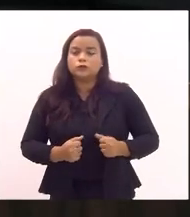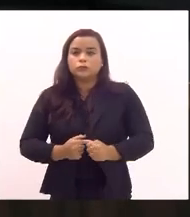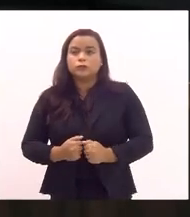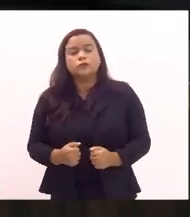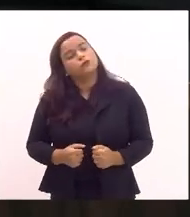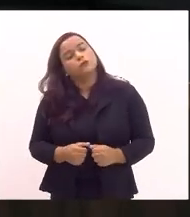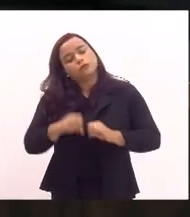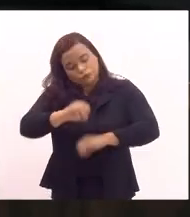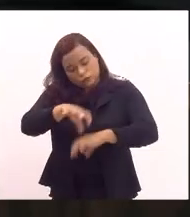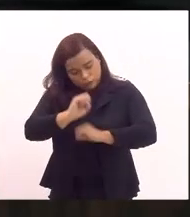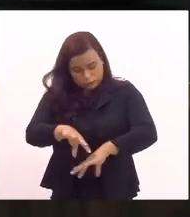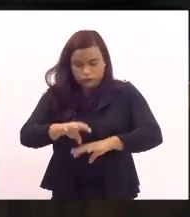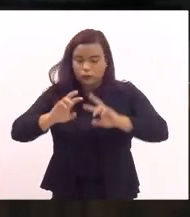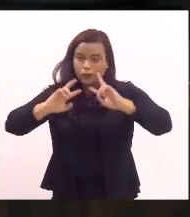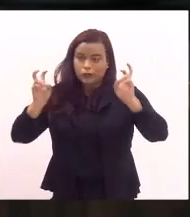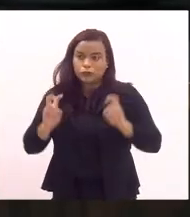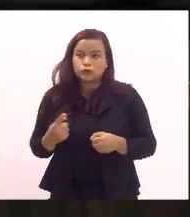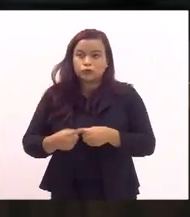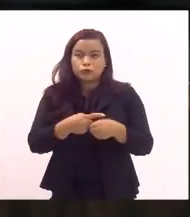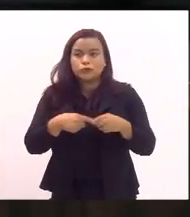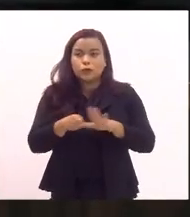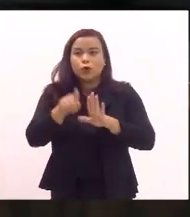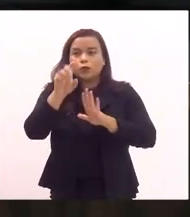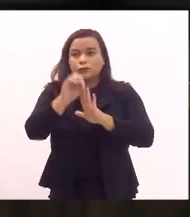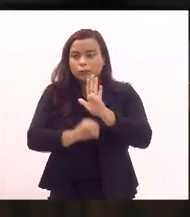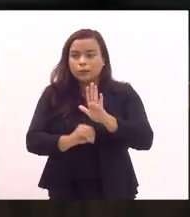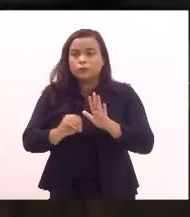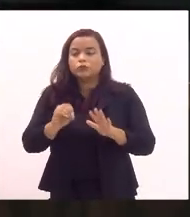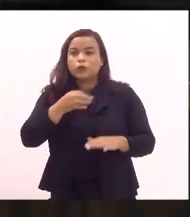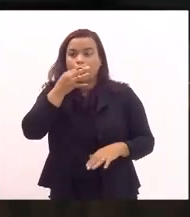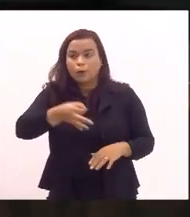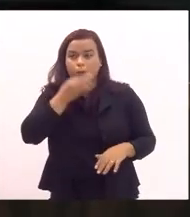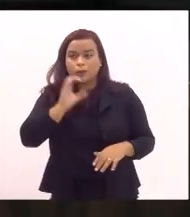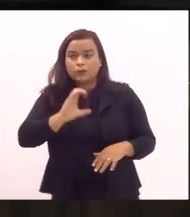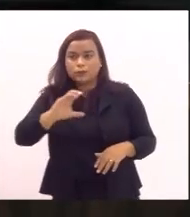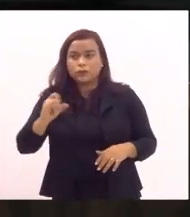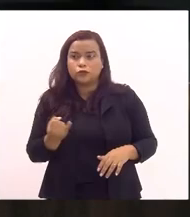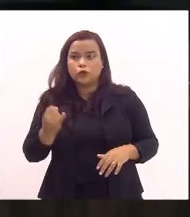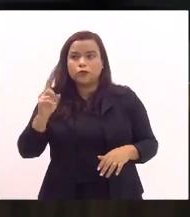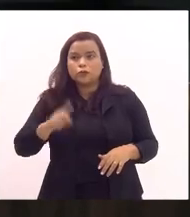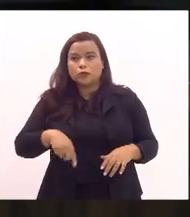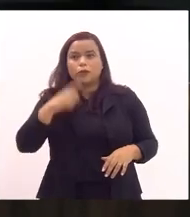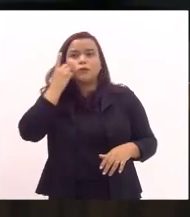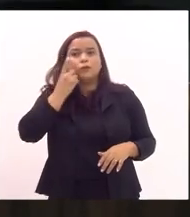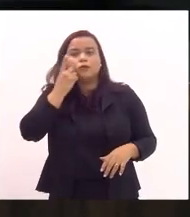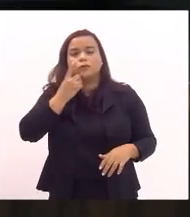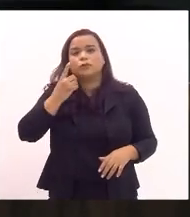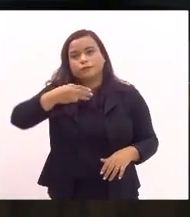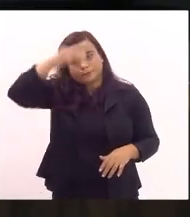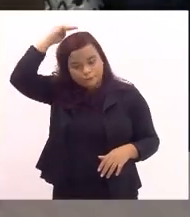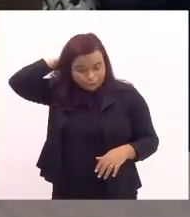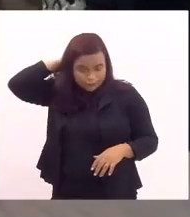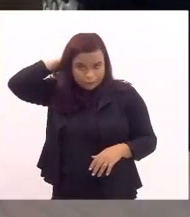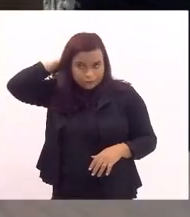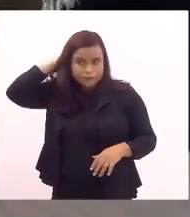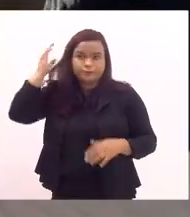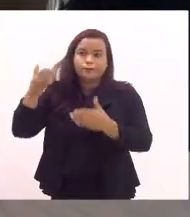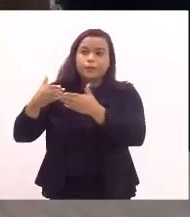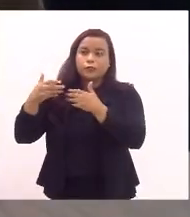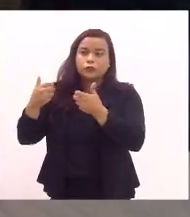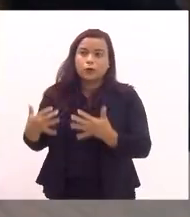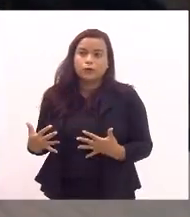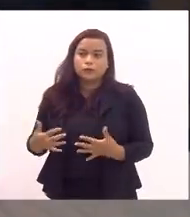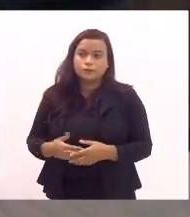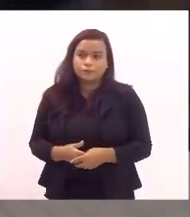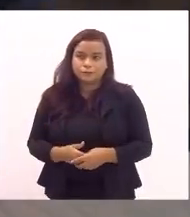a educação assuntos municipais e orçamento para emitir parecer pela comissão de condição Justiça Deputado Márcio Pacheco questão de ontem